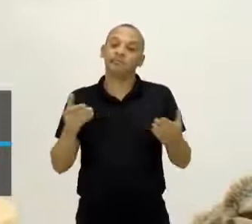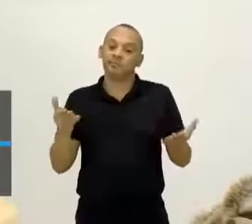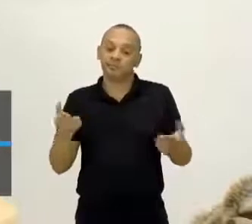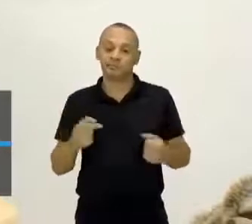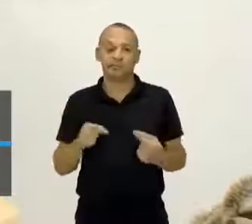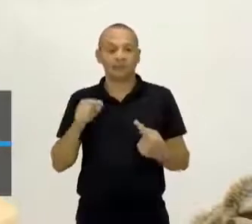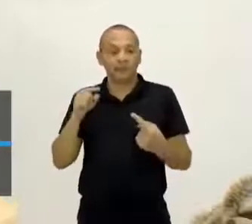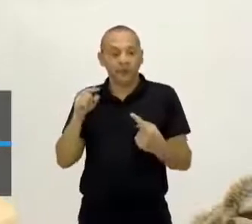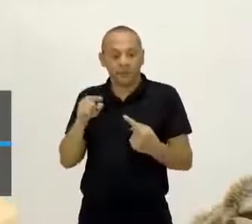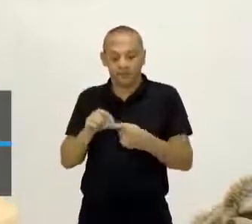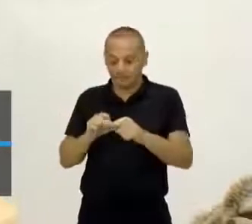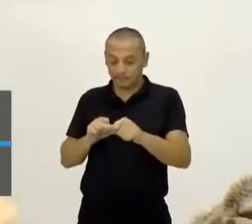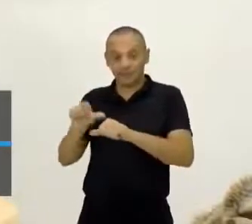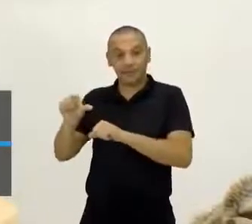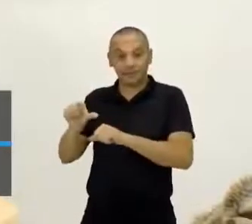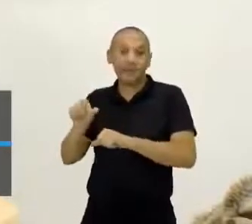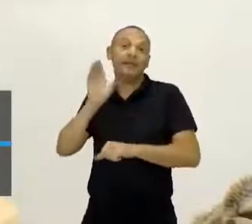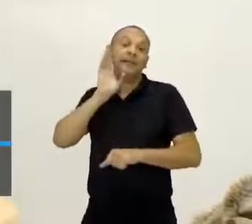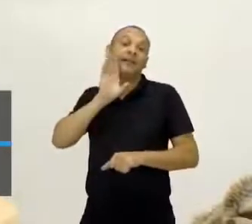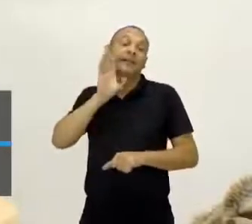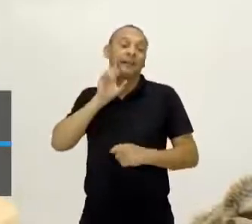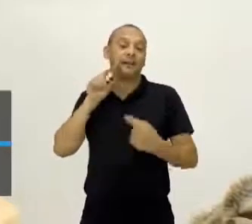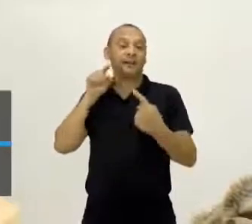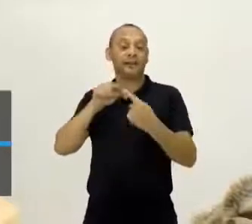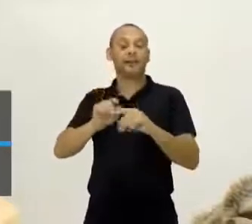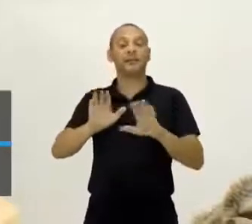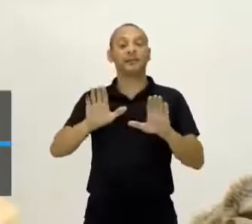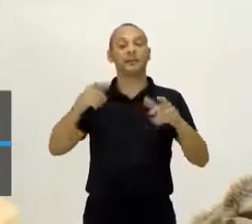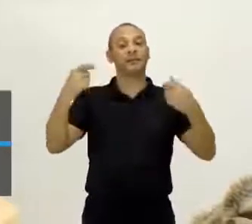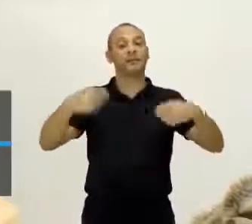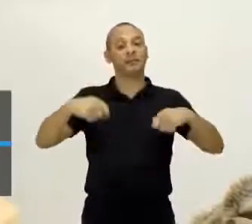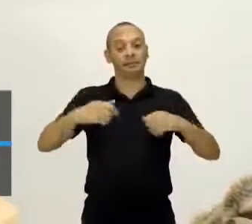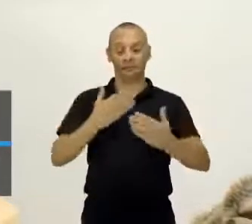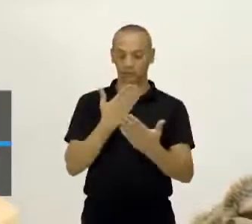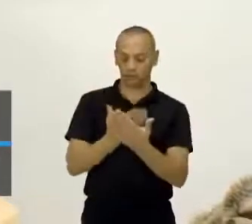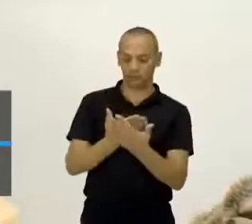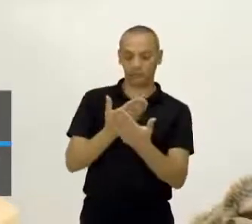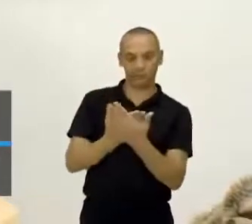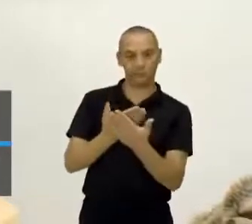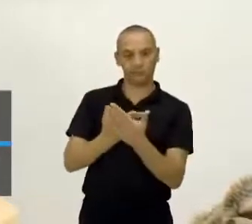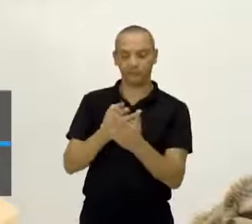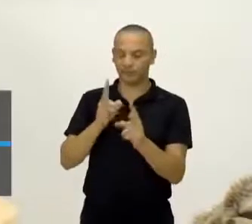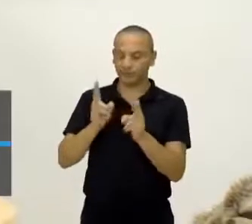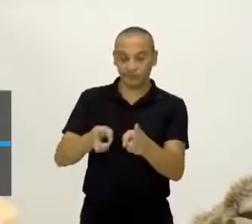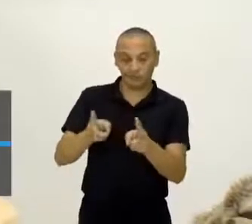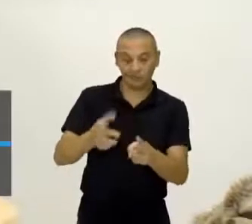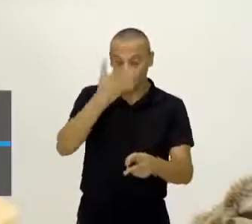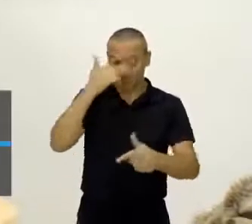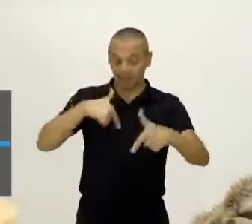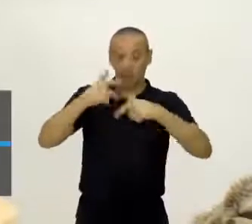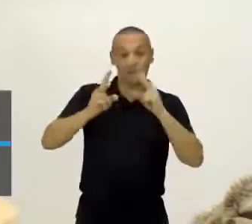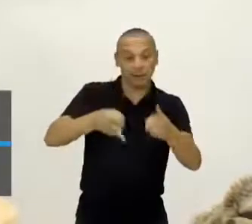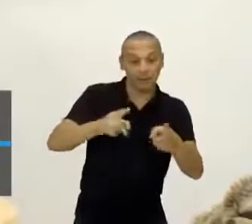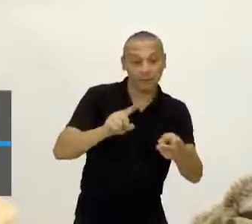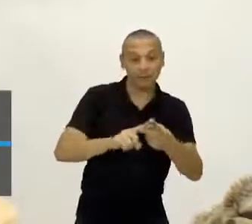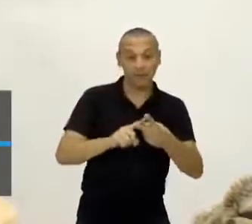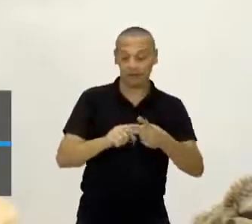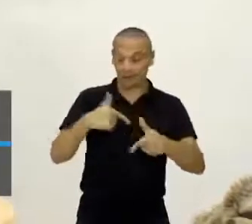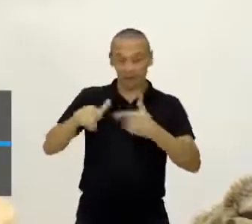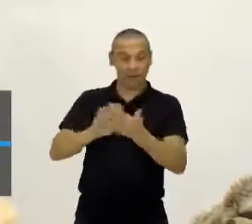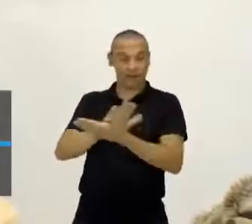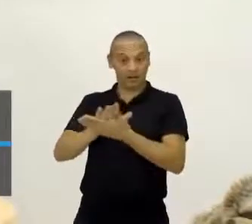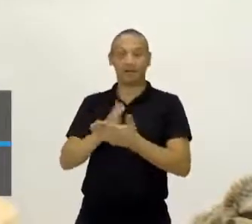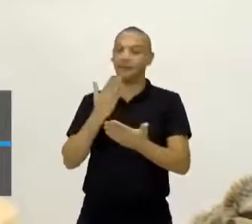isso pode ser uma troca muito boa, né? Mas precisa continuar estudando. Aquele que já está empregado, aquele que não está empregado